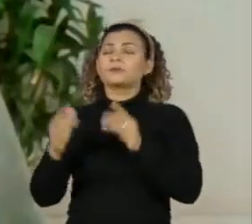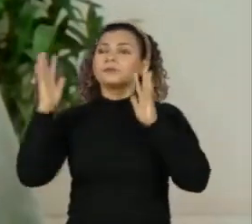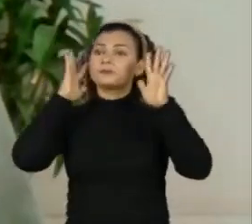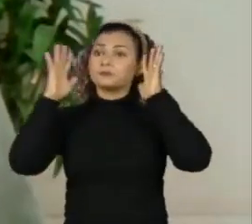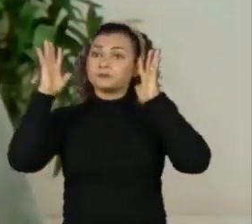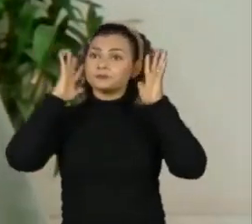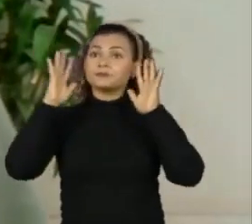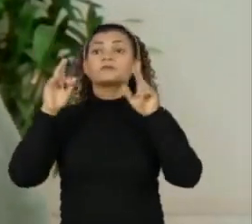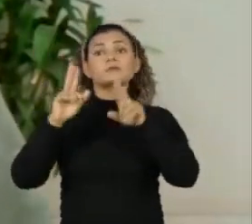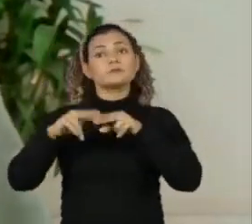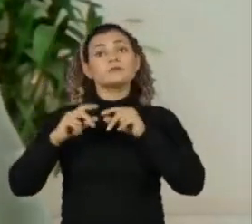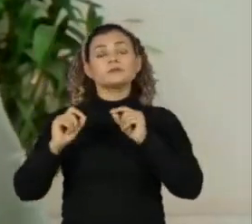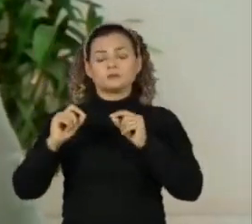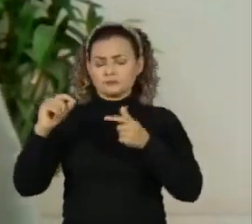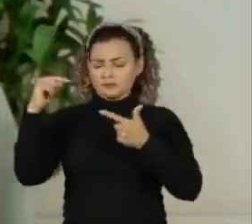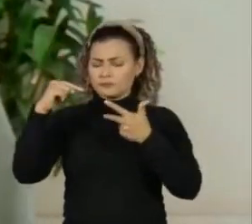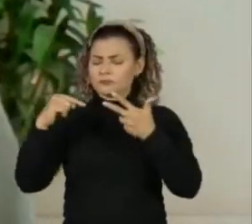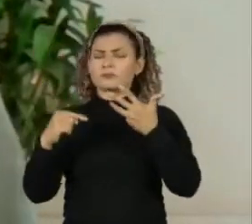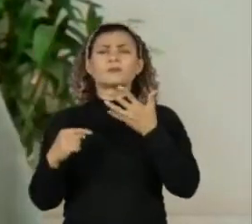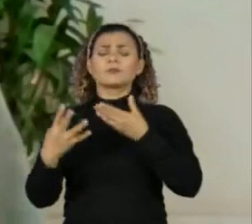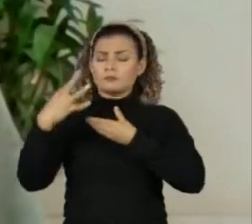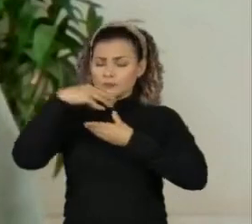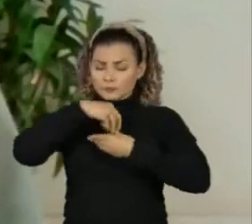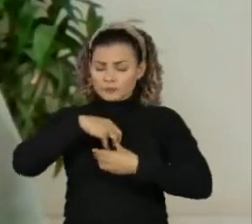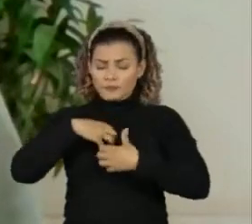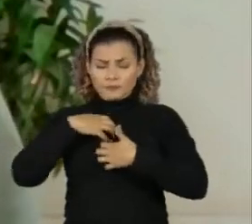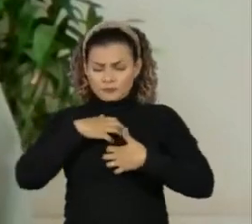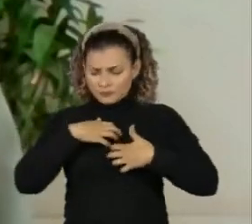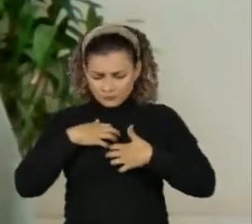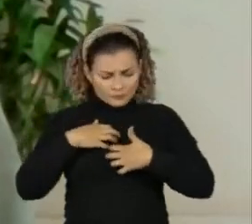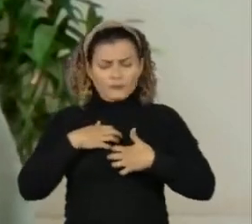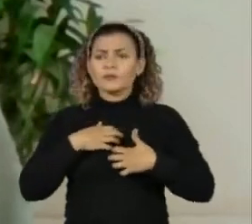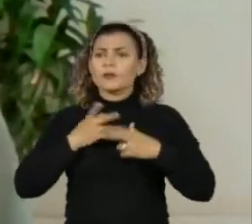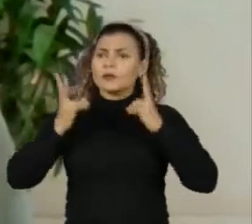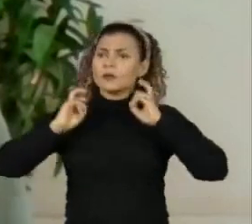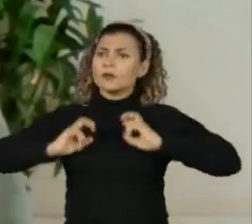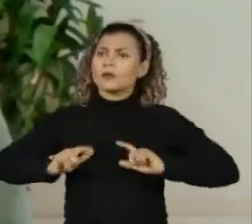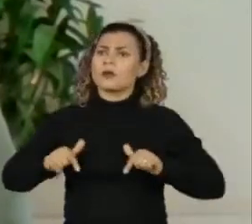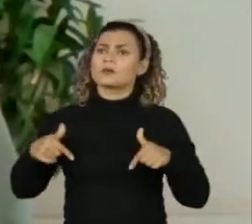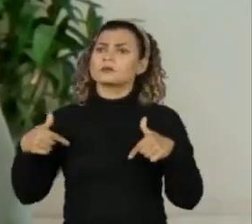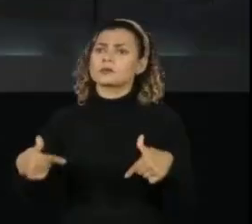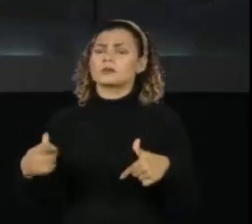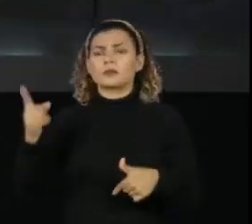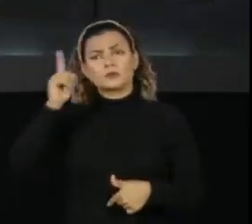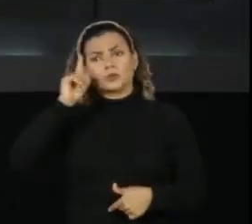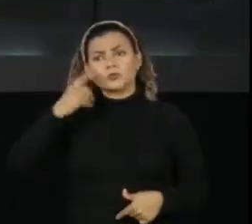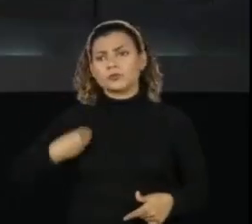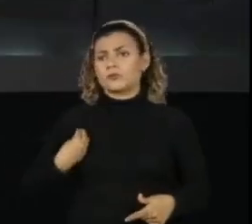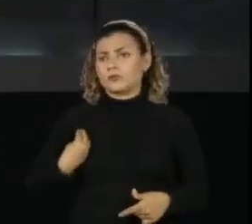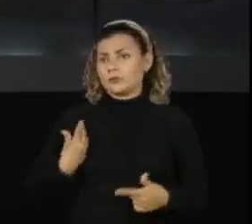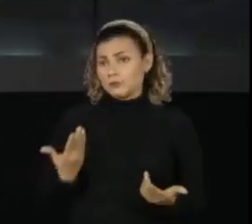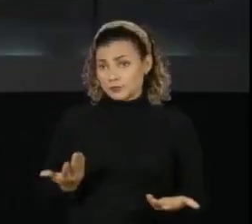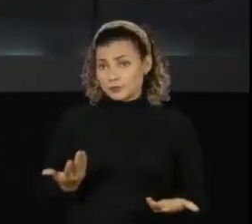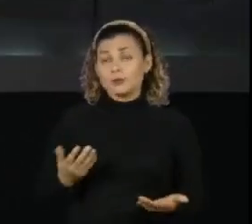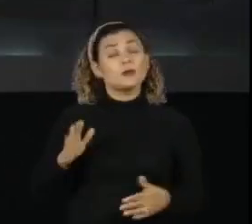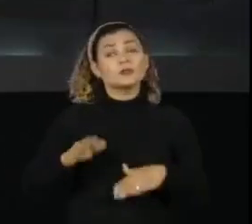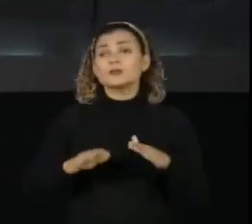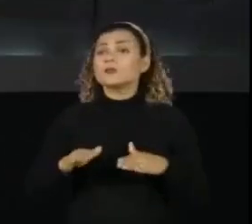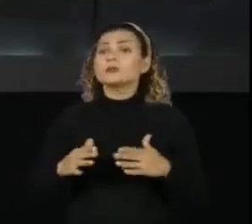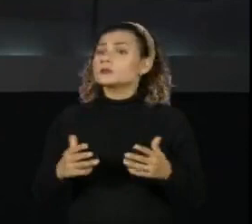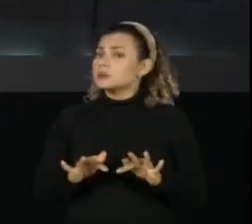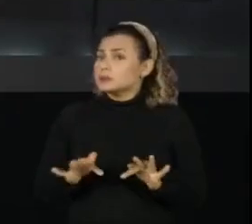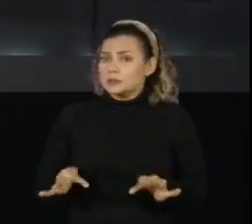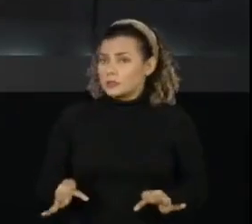E com benefícios sobre a funcionalidade, sobre o desempenho e atividades da vida diária. São benefícios